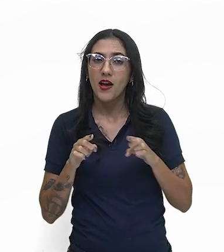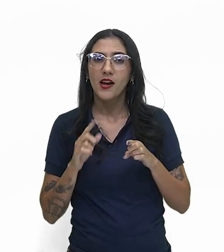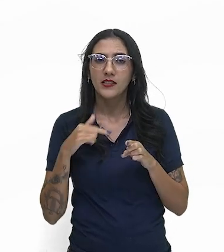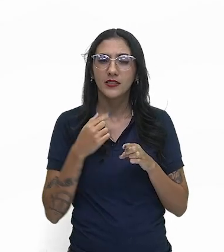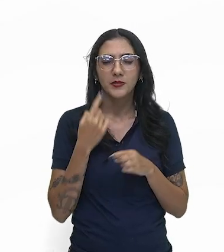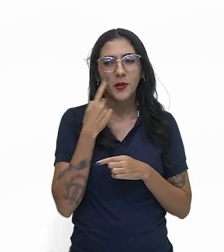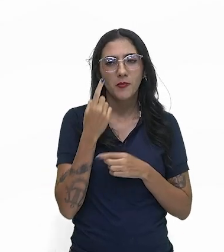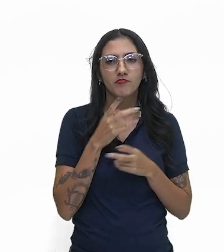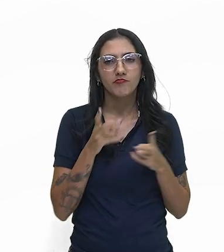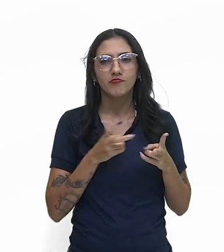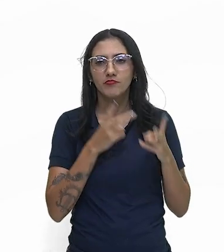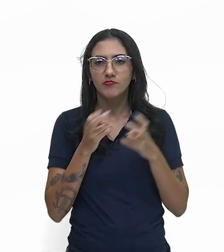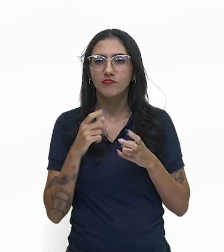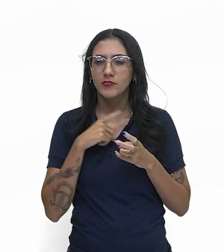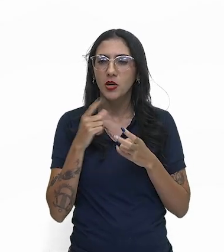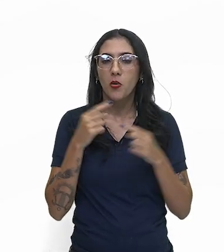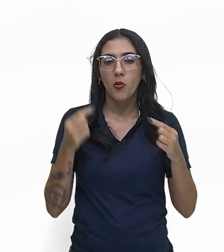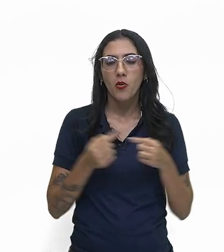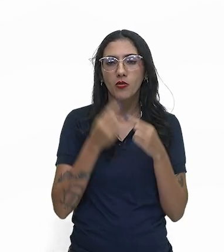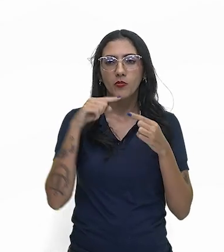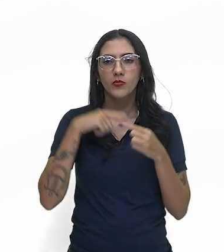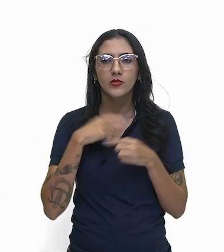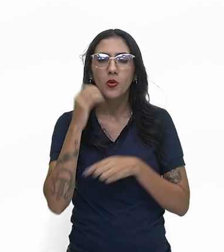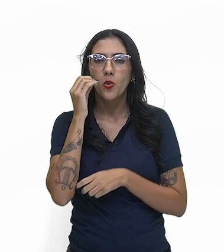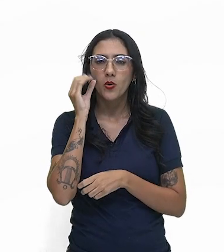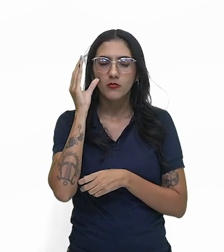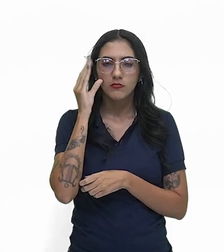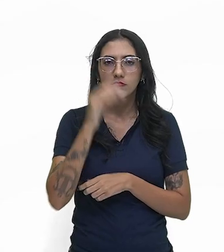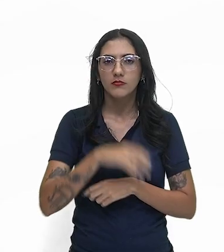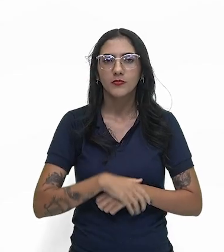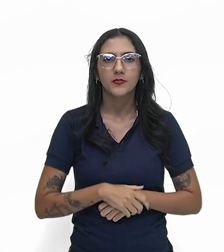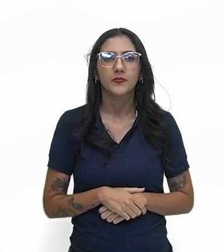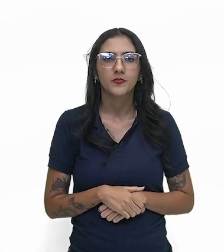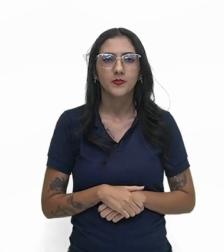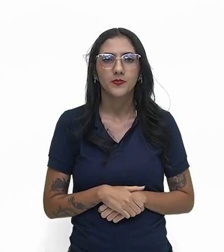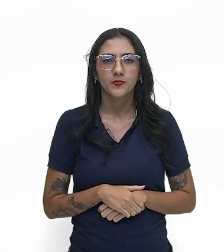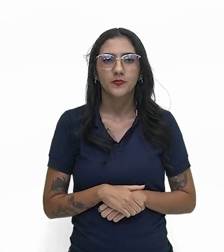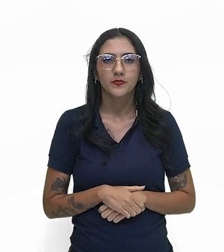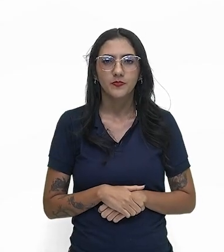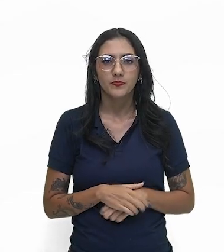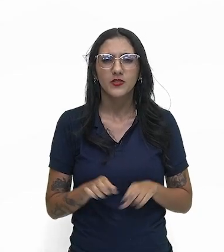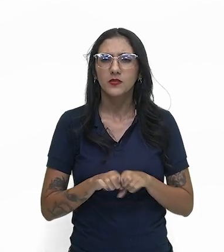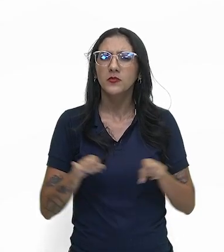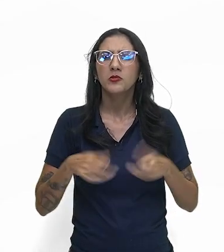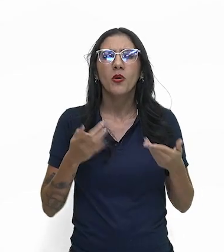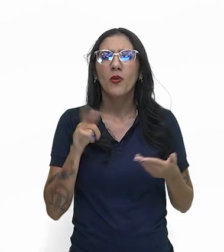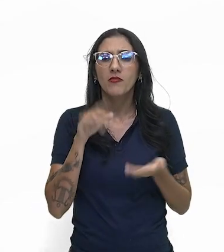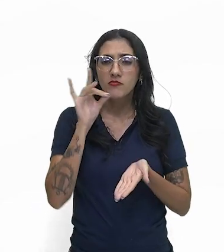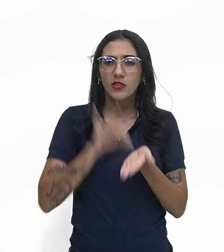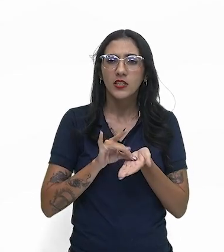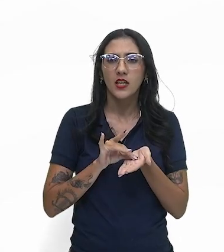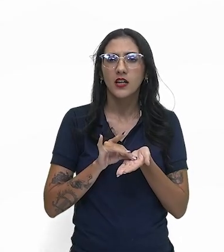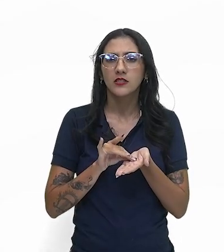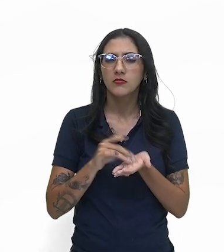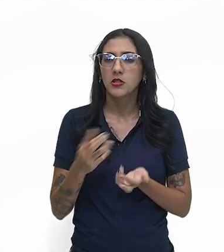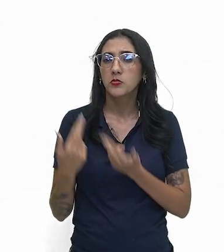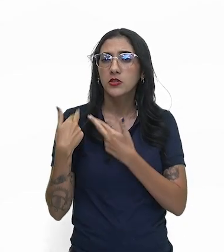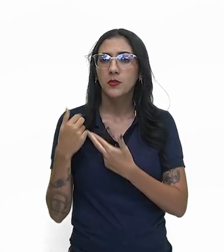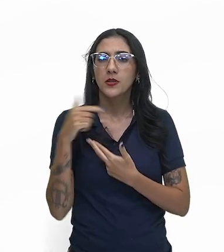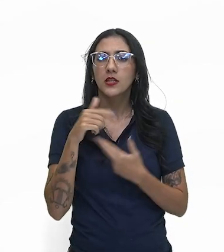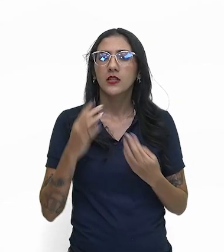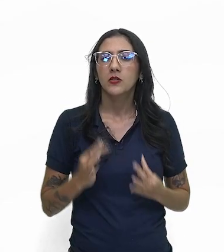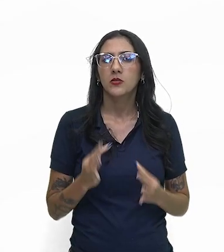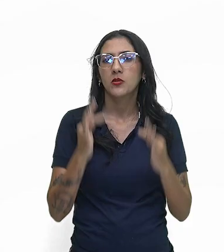tocam aí com esse conhecimento, né, que nós utilizamos. Mas qual é o papel realmente da tecnologia, né, e também os